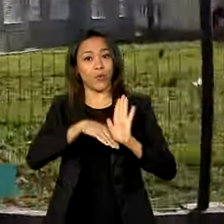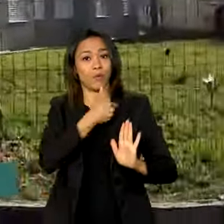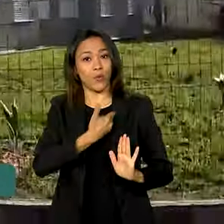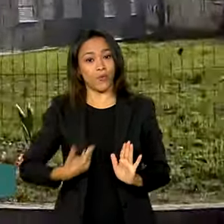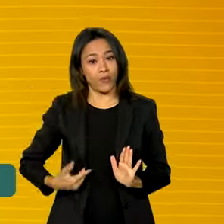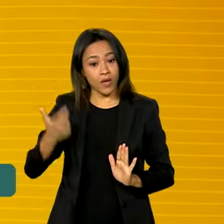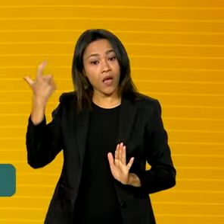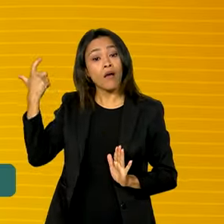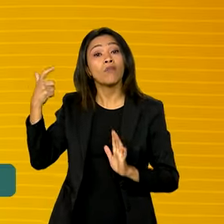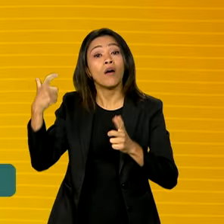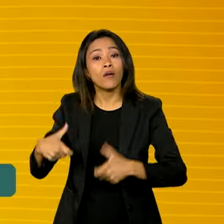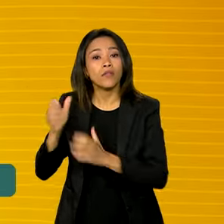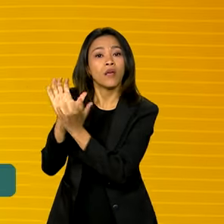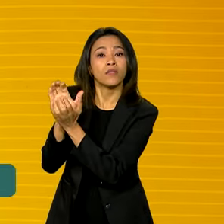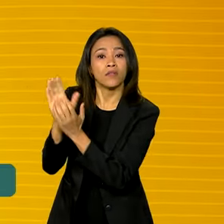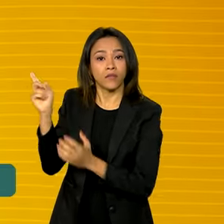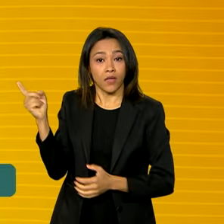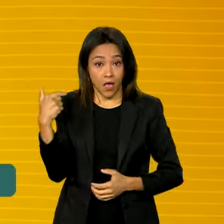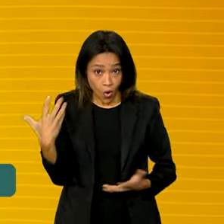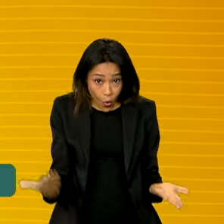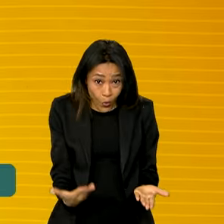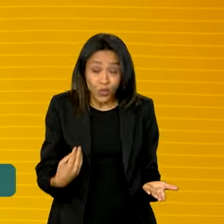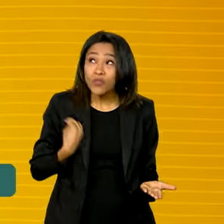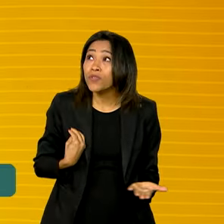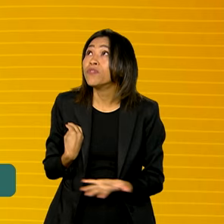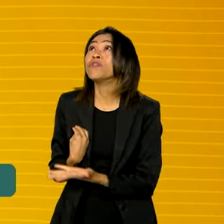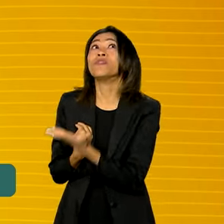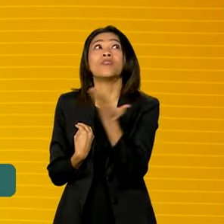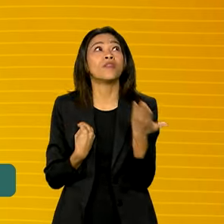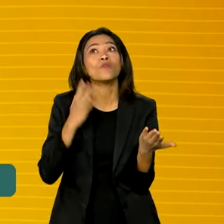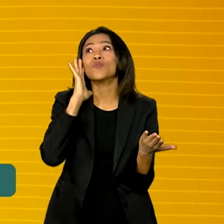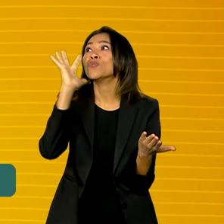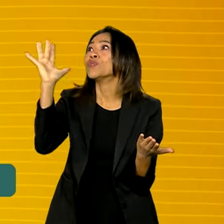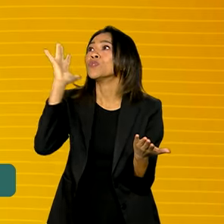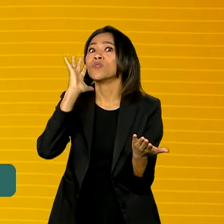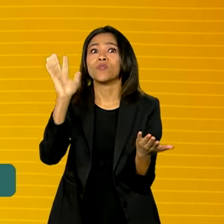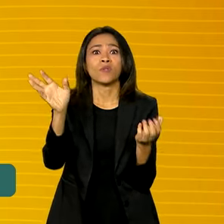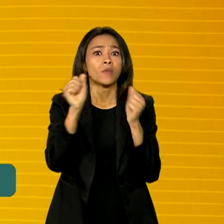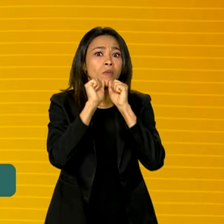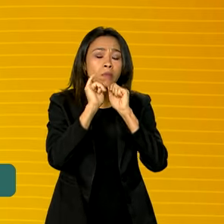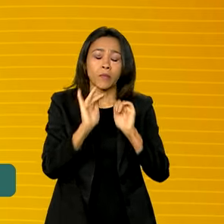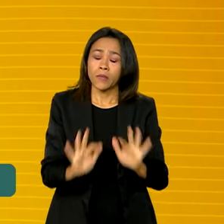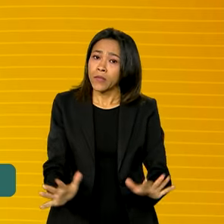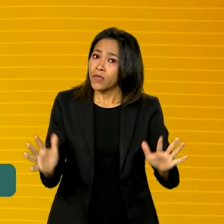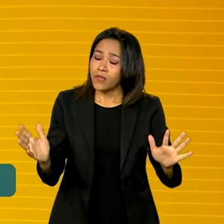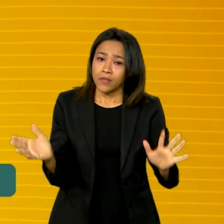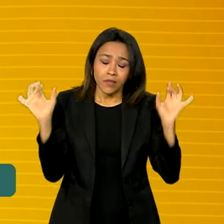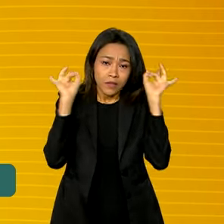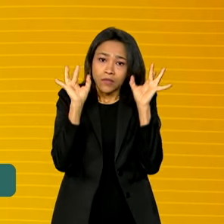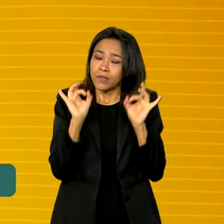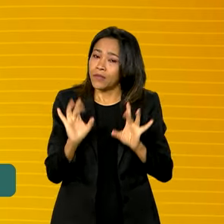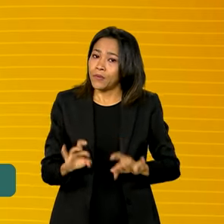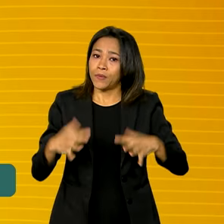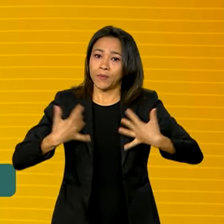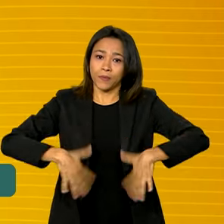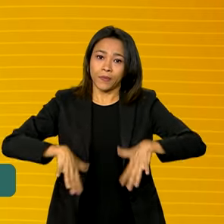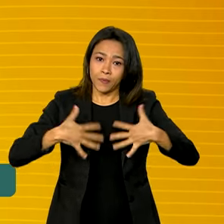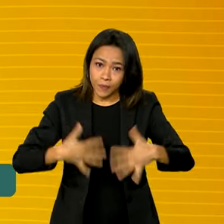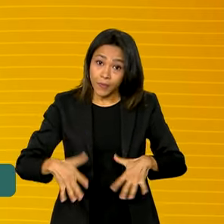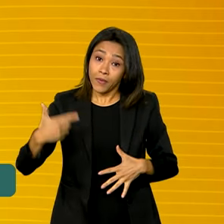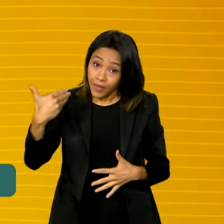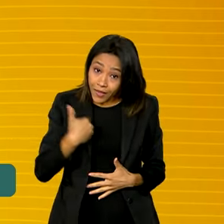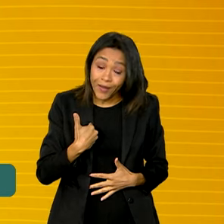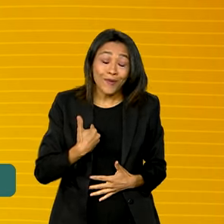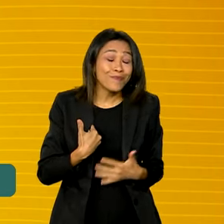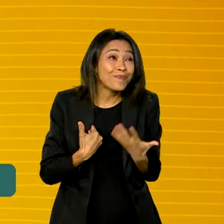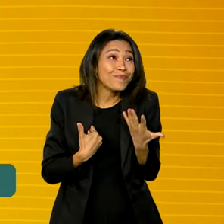em Recife. Isso aqui que eu estou vivendo hoje é um sonho, é uma benção, é um privilégio. E eu só tenho